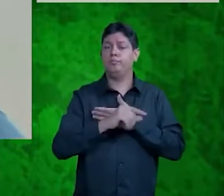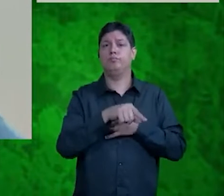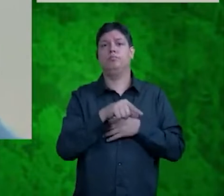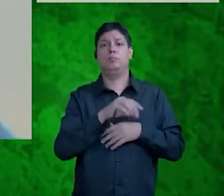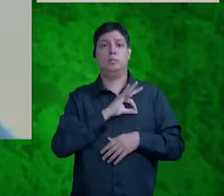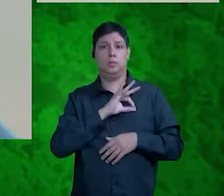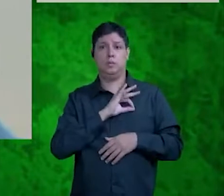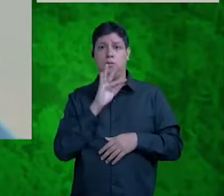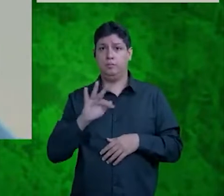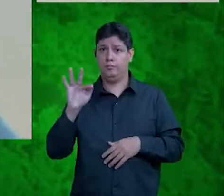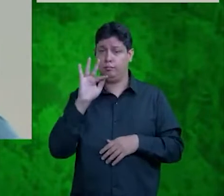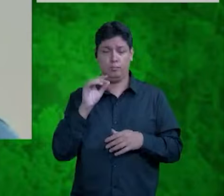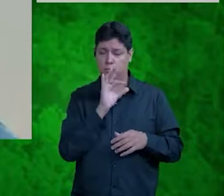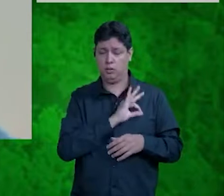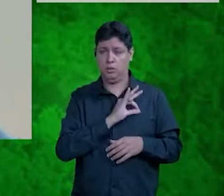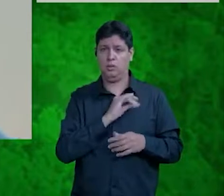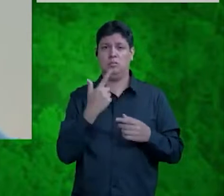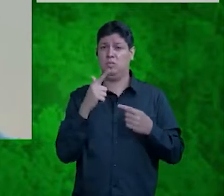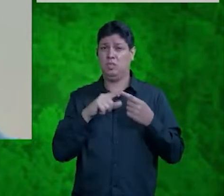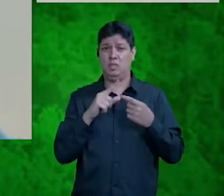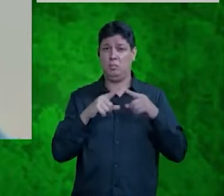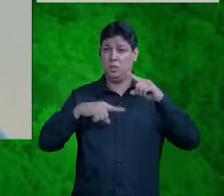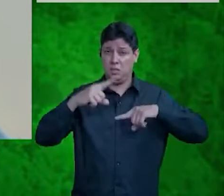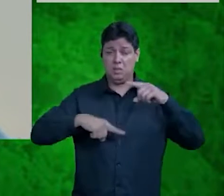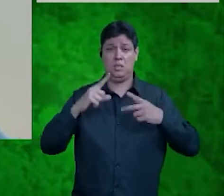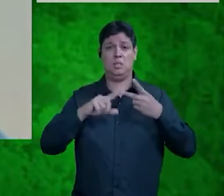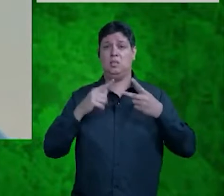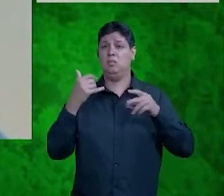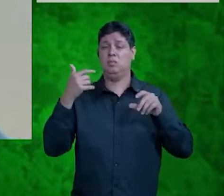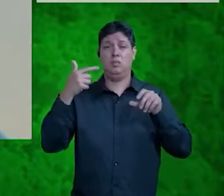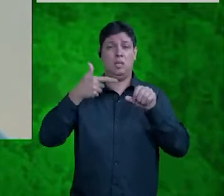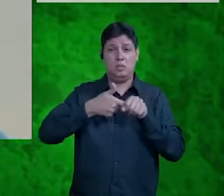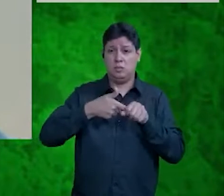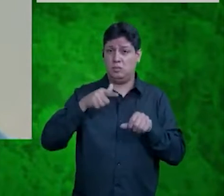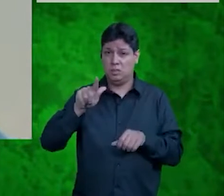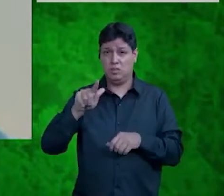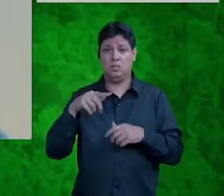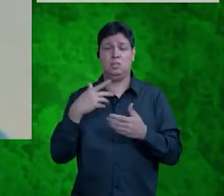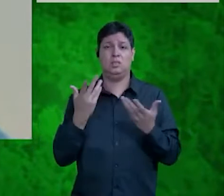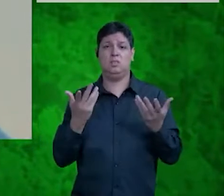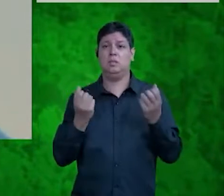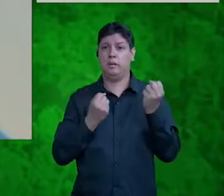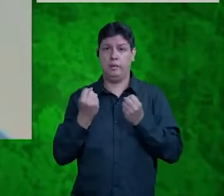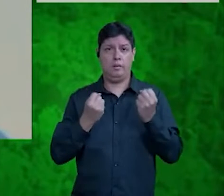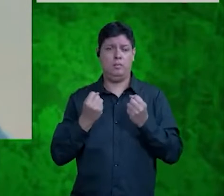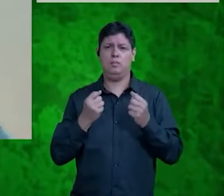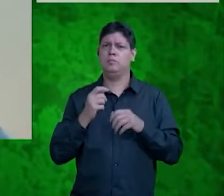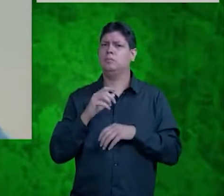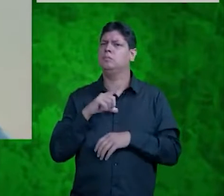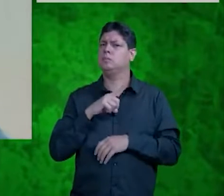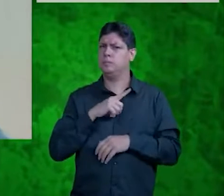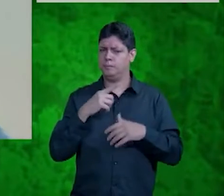Quem dirá munição, gasolina para as viaturas? A situação está muito complicada. Se o Brasil não acordar, Fabiano, para